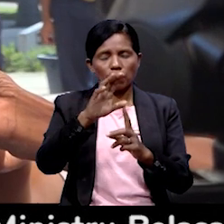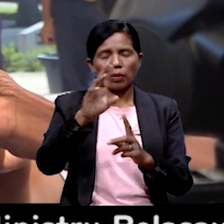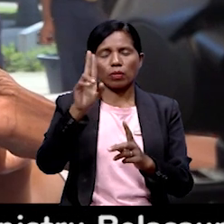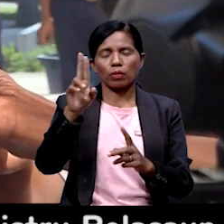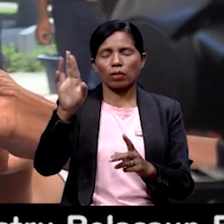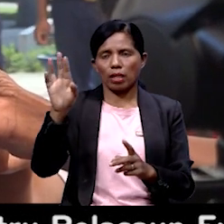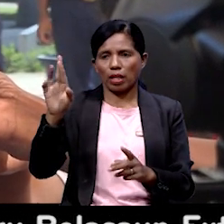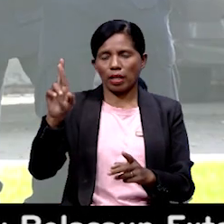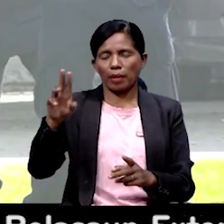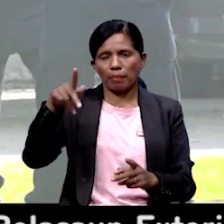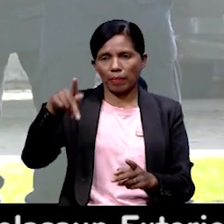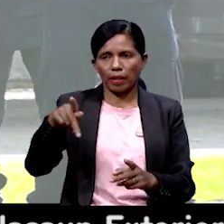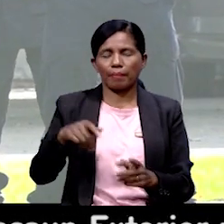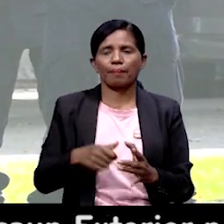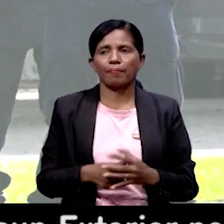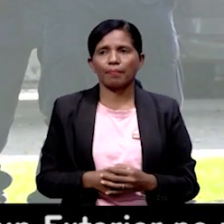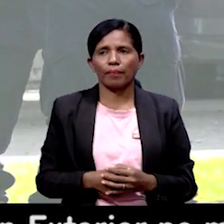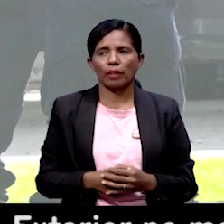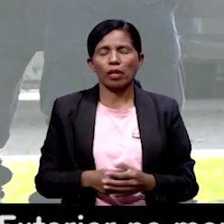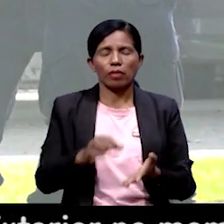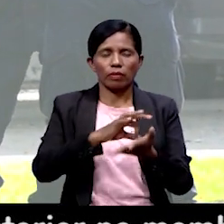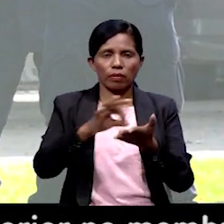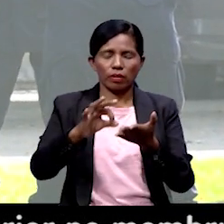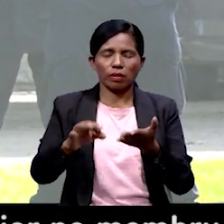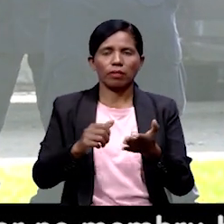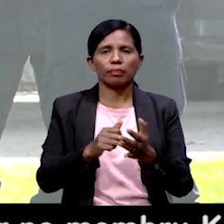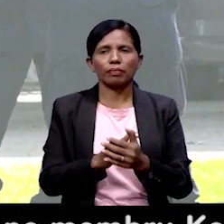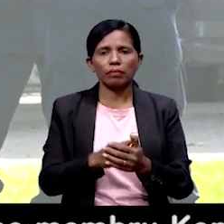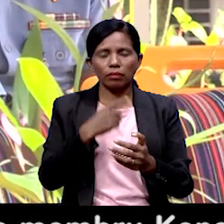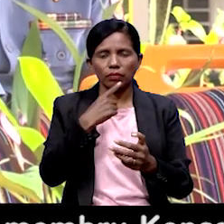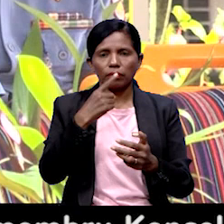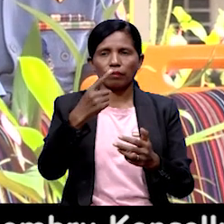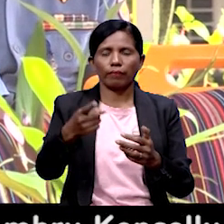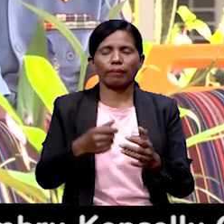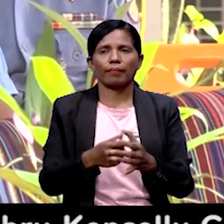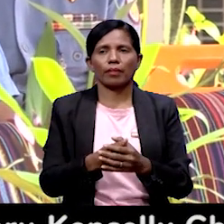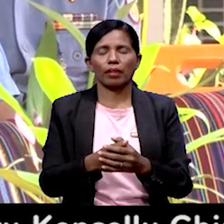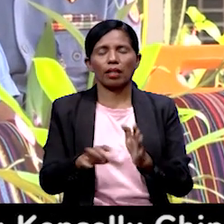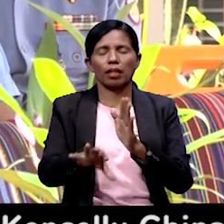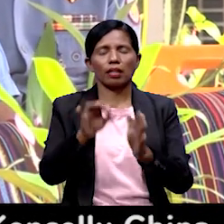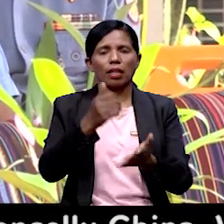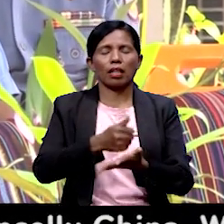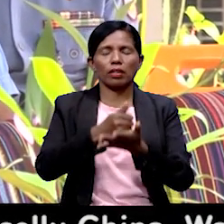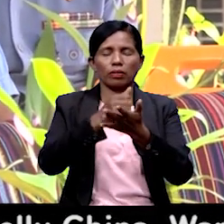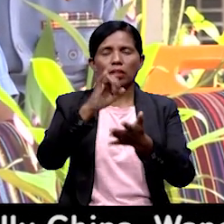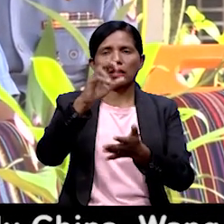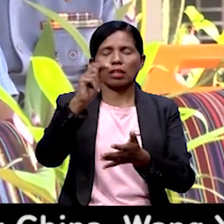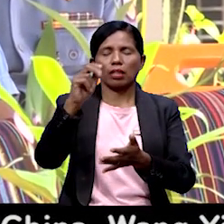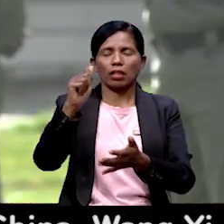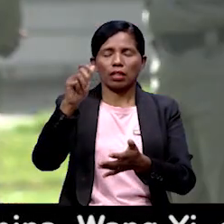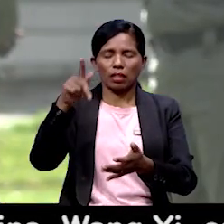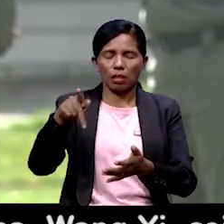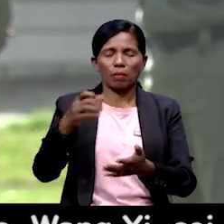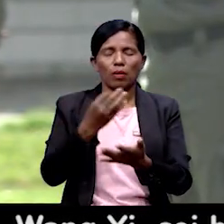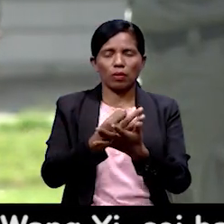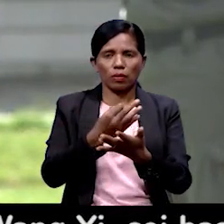a comandante município ser formasaun ba divisa sargento ba divisa inspektur asistente ne etan apoi husi inap no fundu de jamalmento